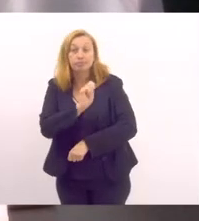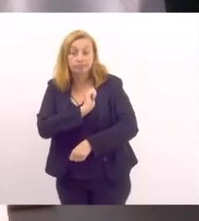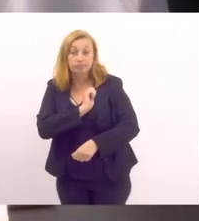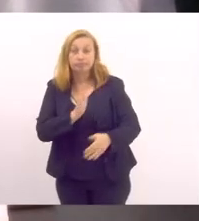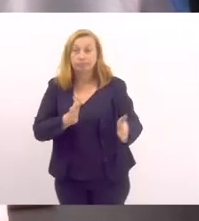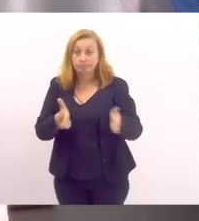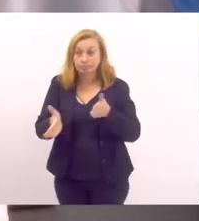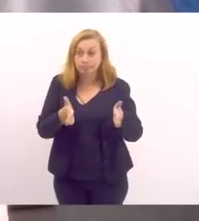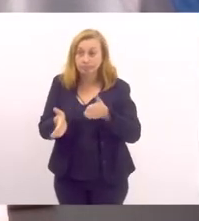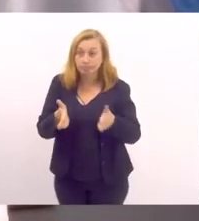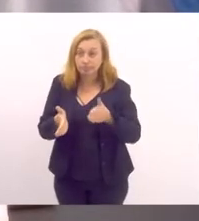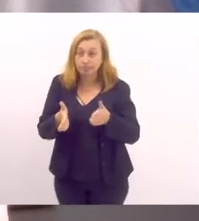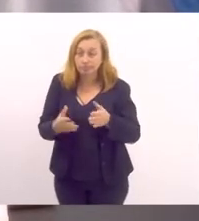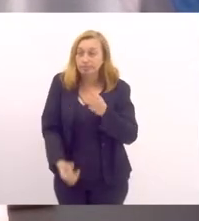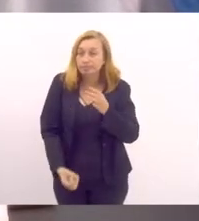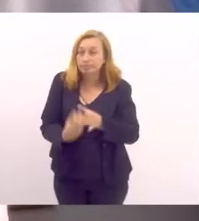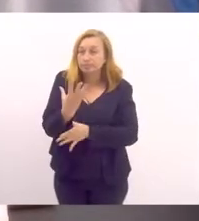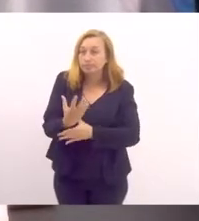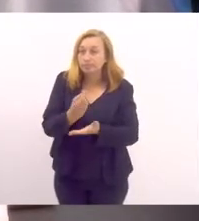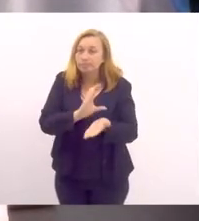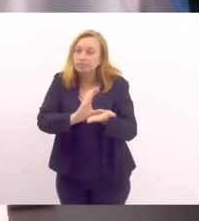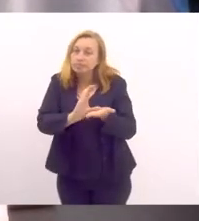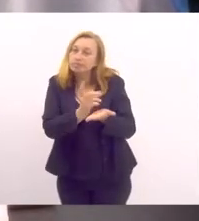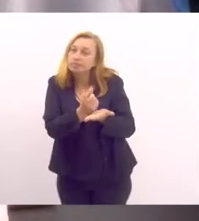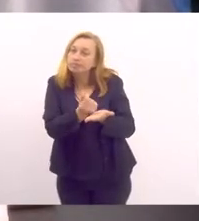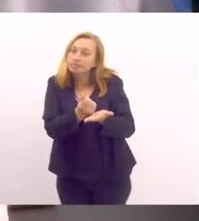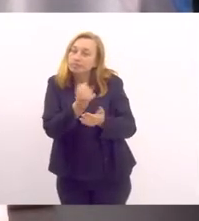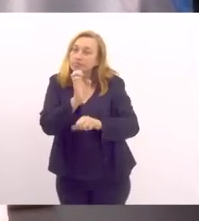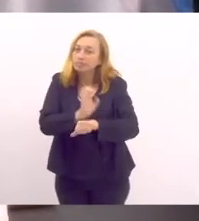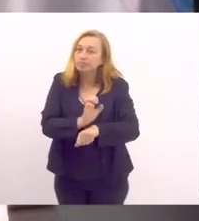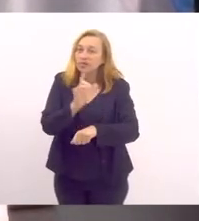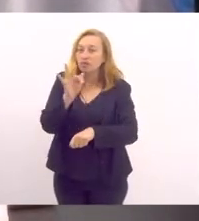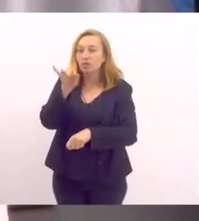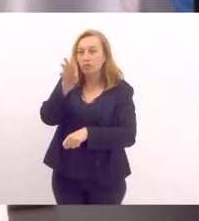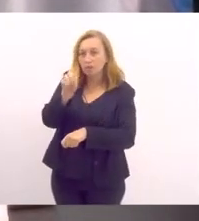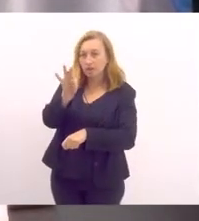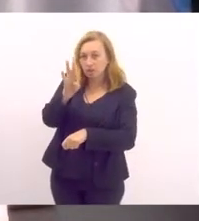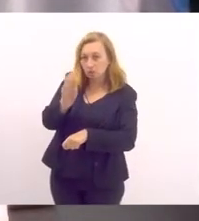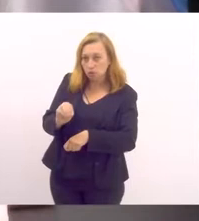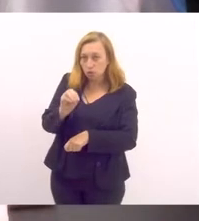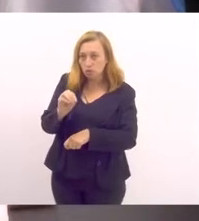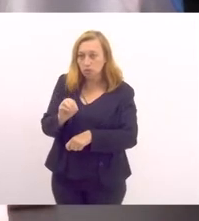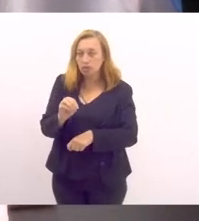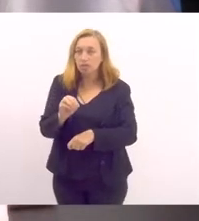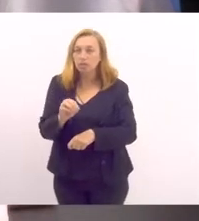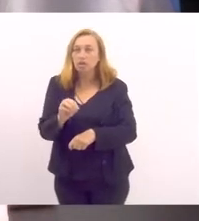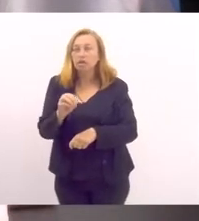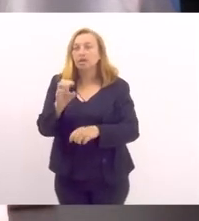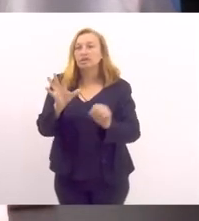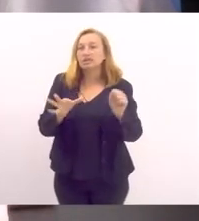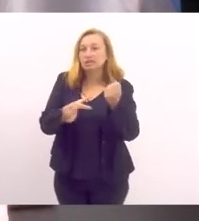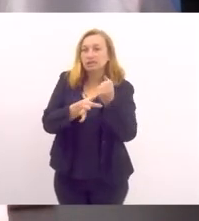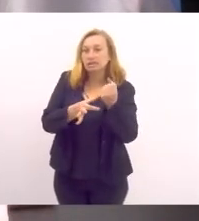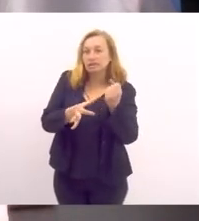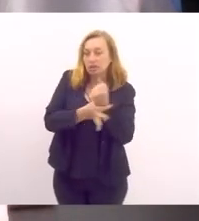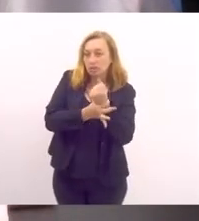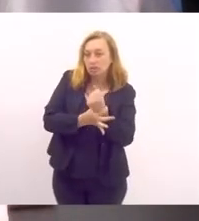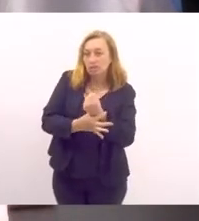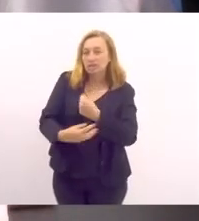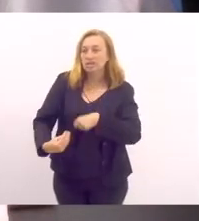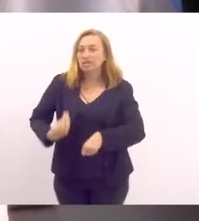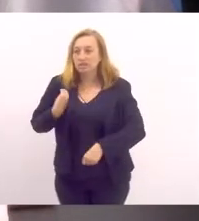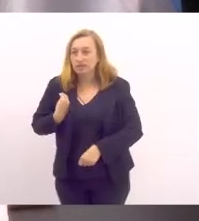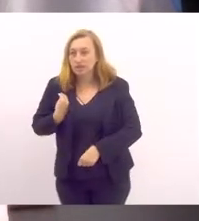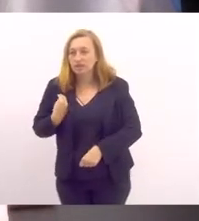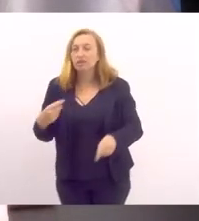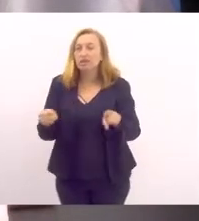fiscal, foi criado o Fundo Estadual de Fomento à Operação Segurança Presente e foi criado também o